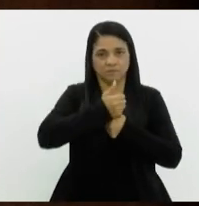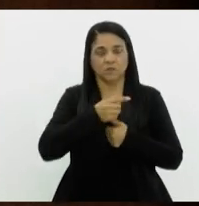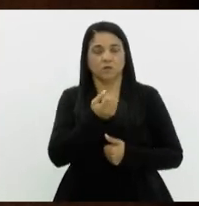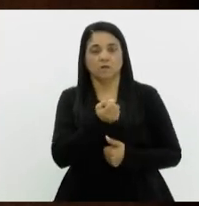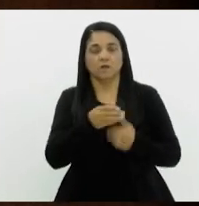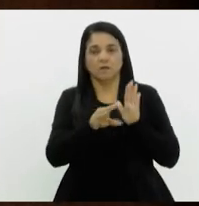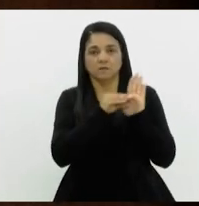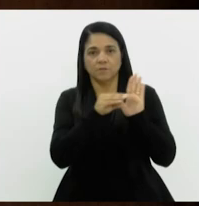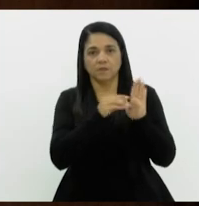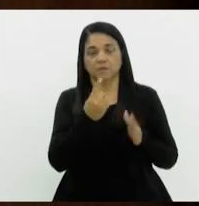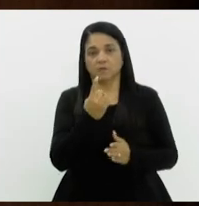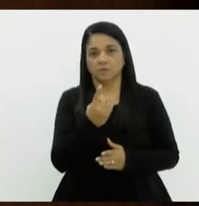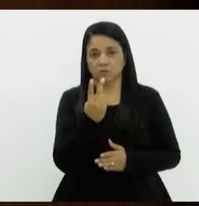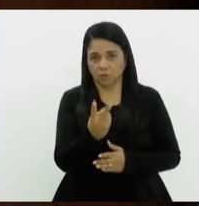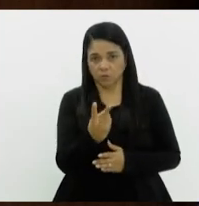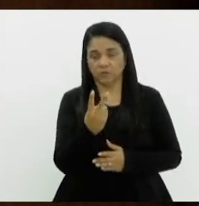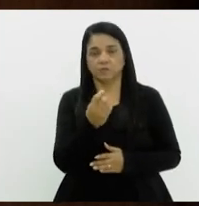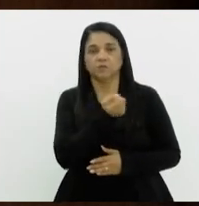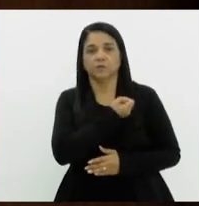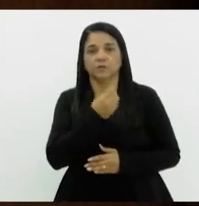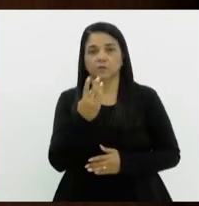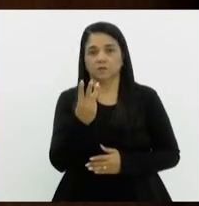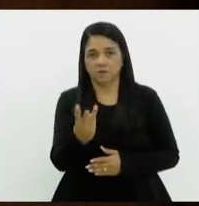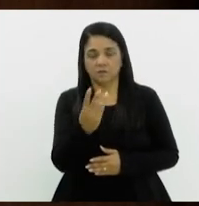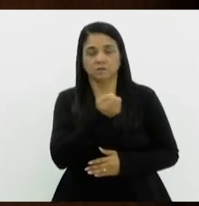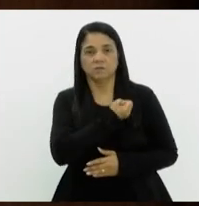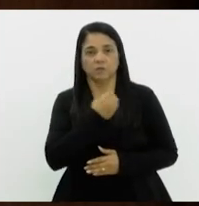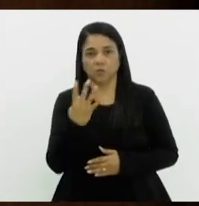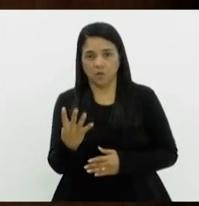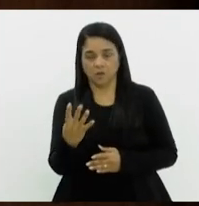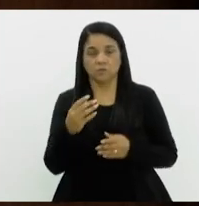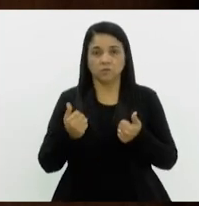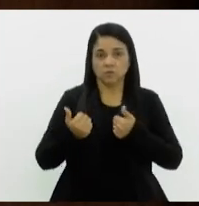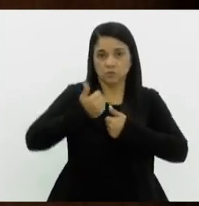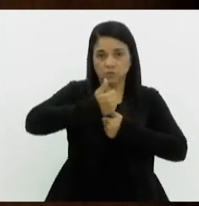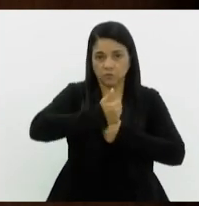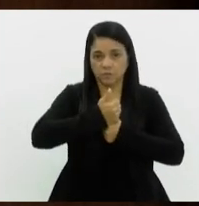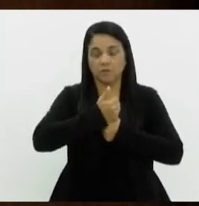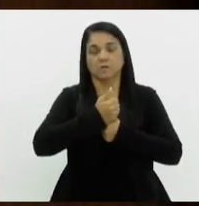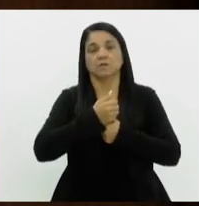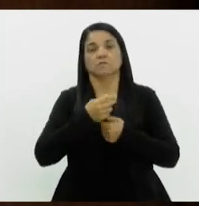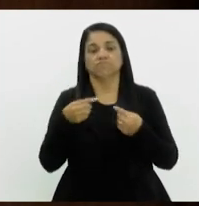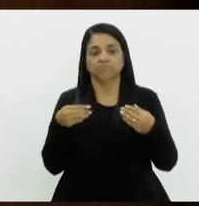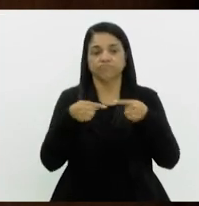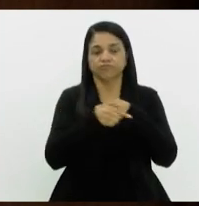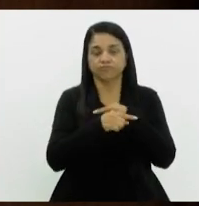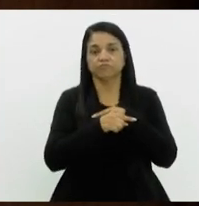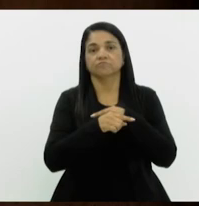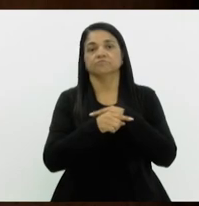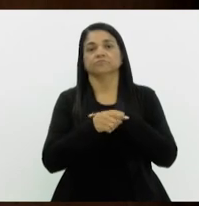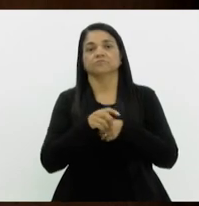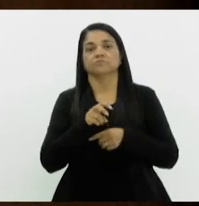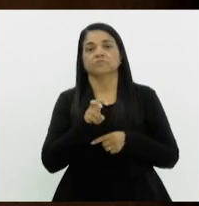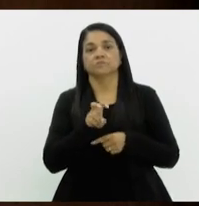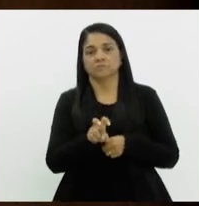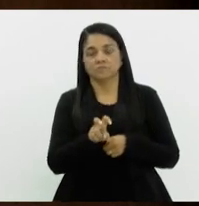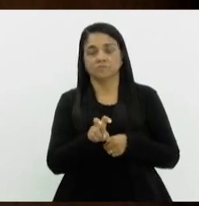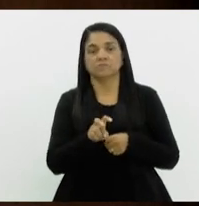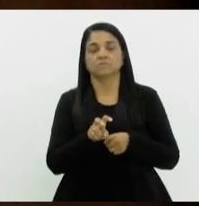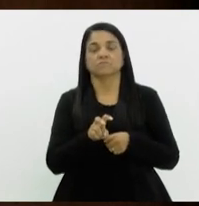2, 3 e 4. Favorável com submenda à emenda número 5, contrário à emenda número 1, concluído